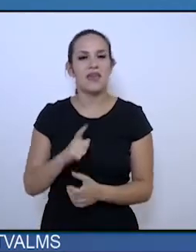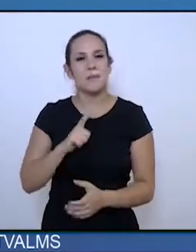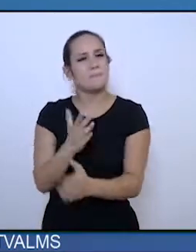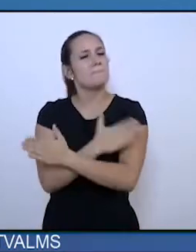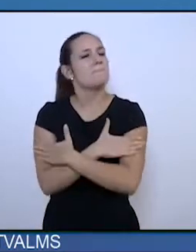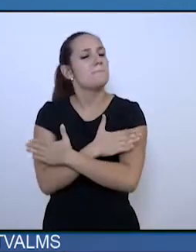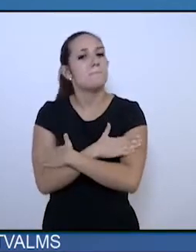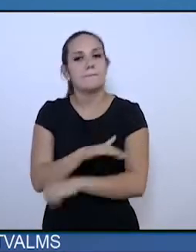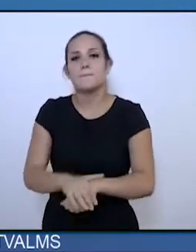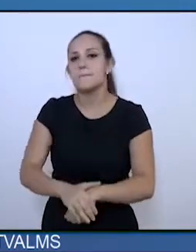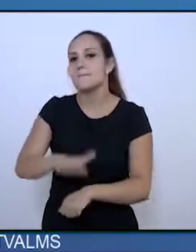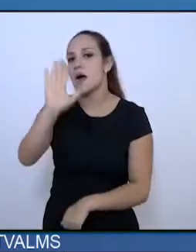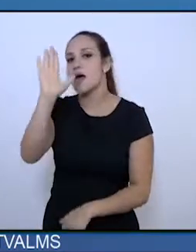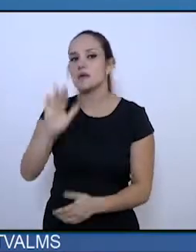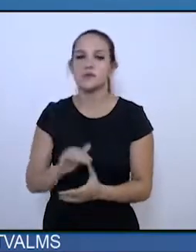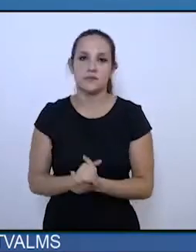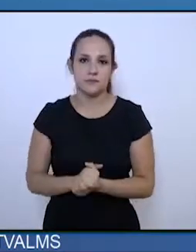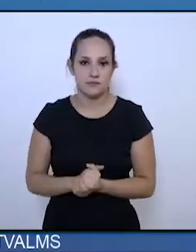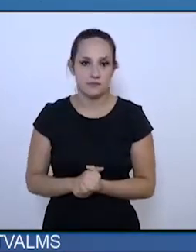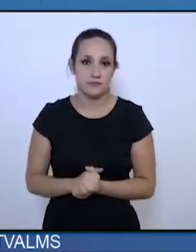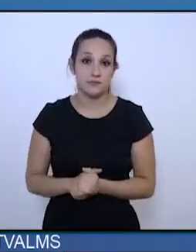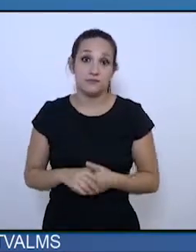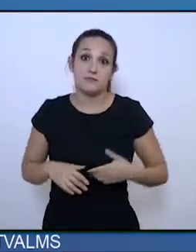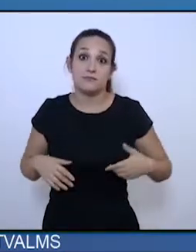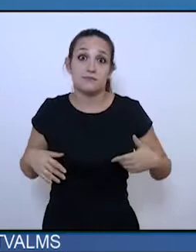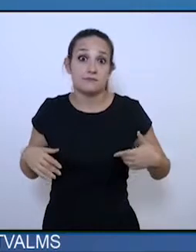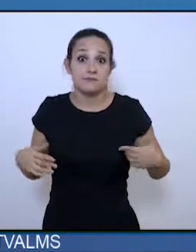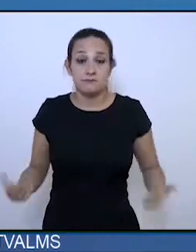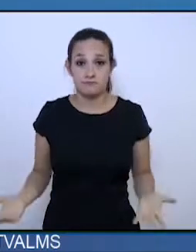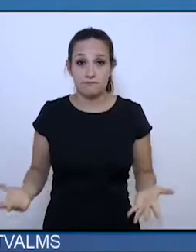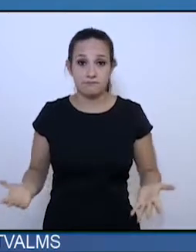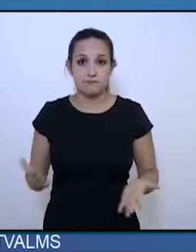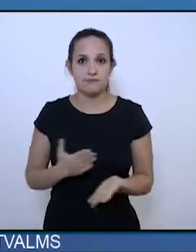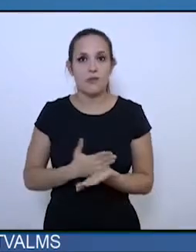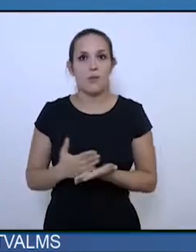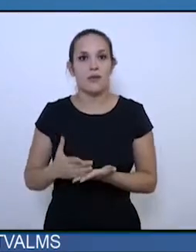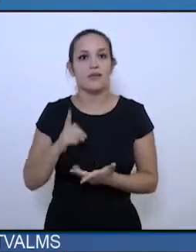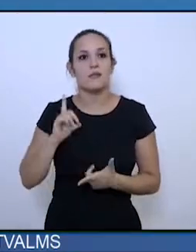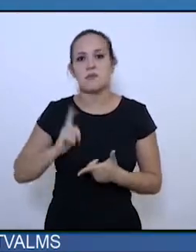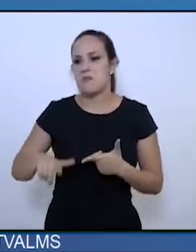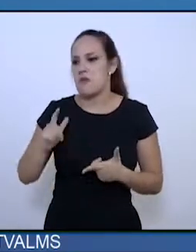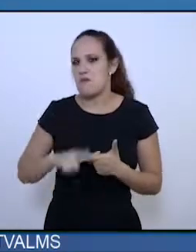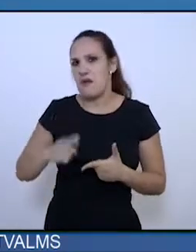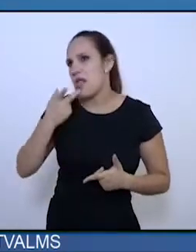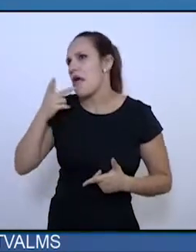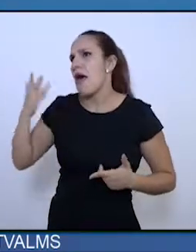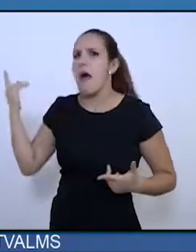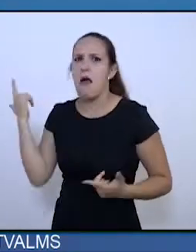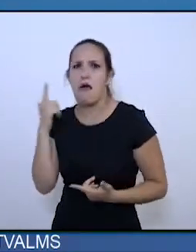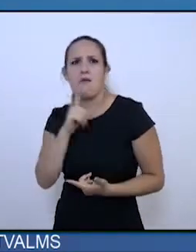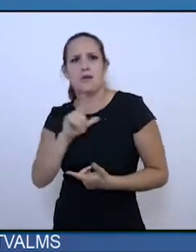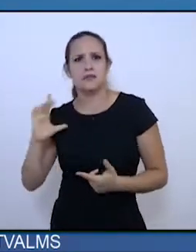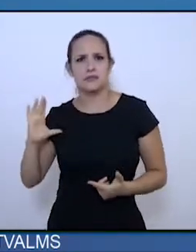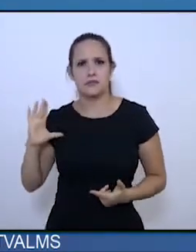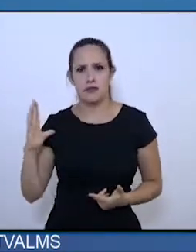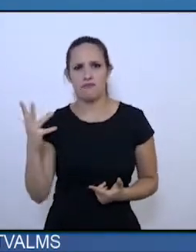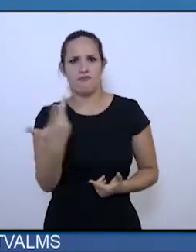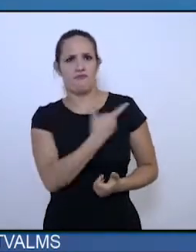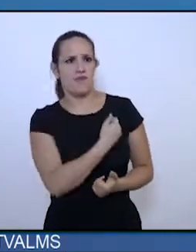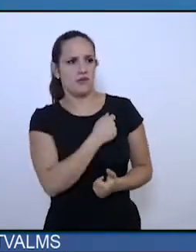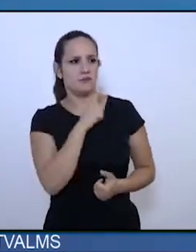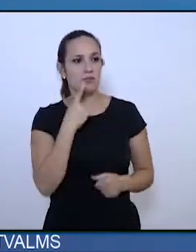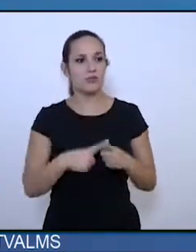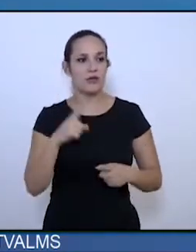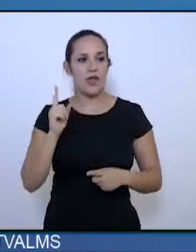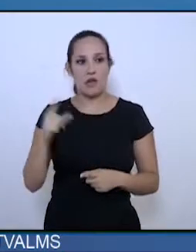desemprego, e aí começa a surgir a tábua de salvação que é a